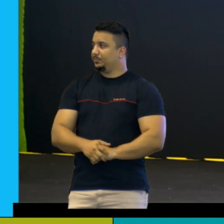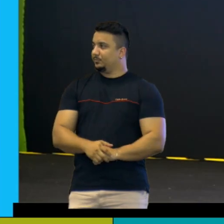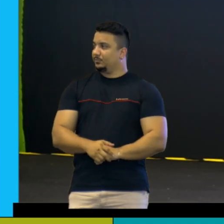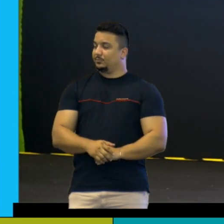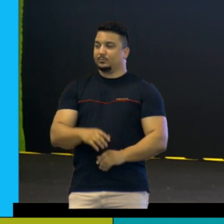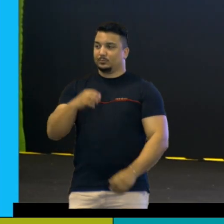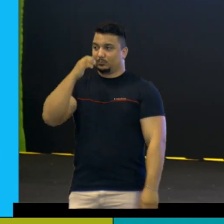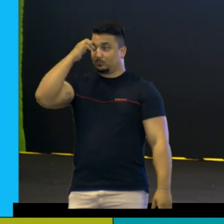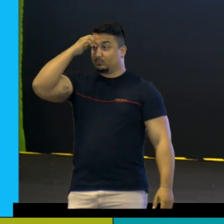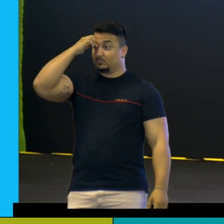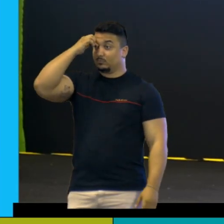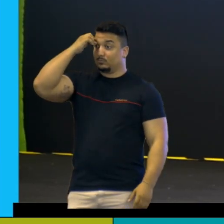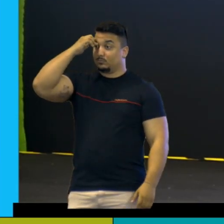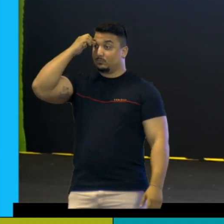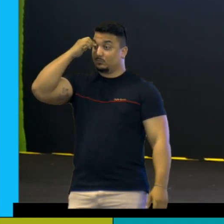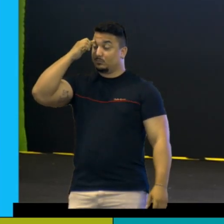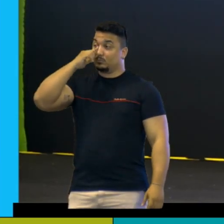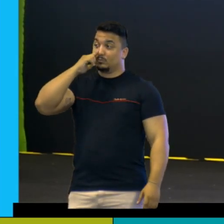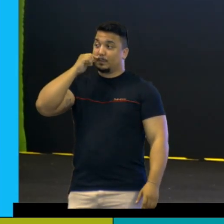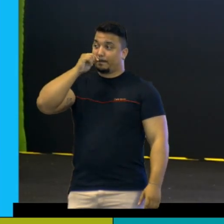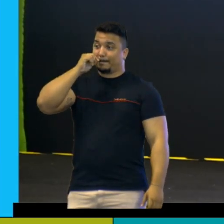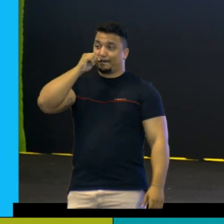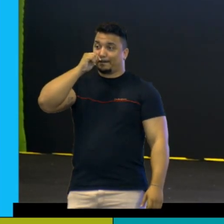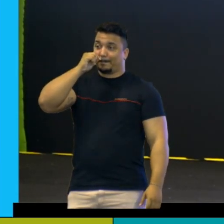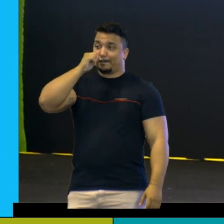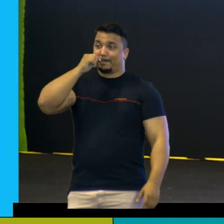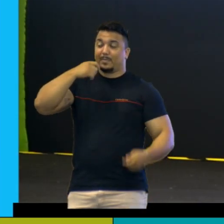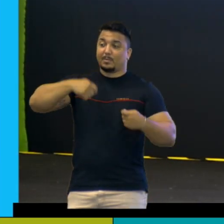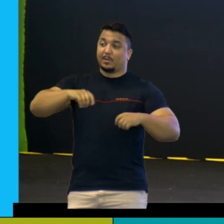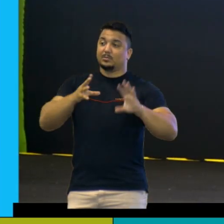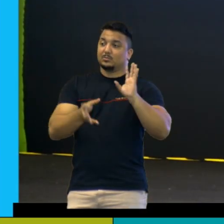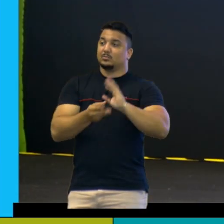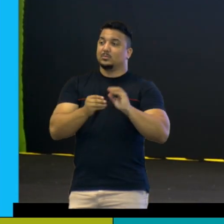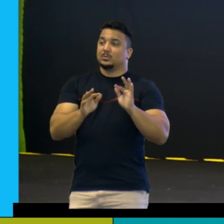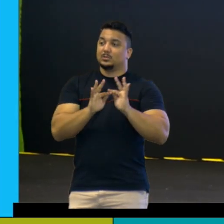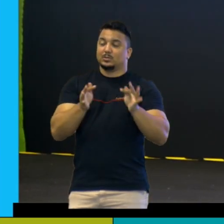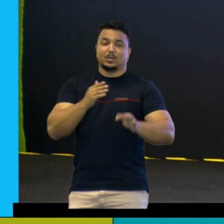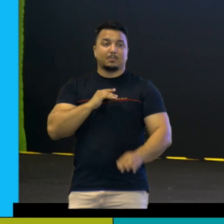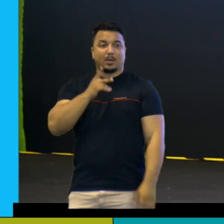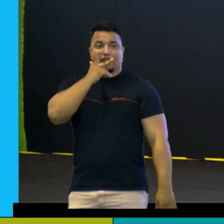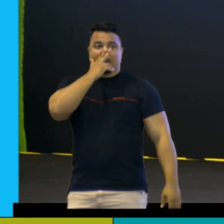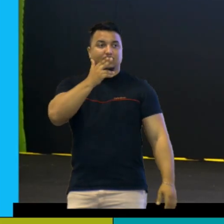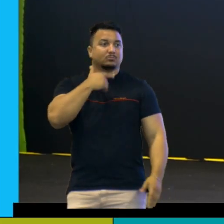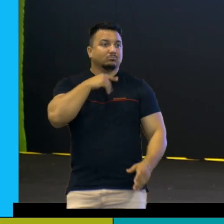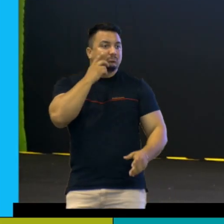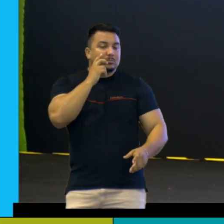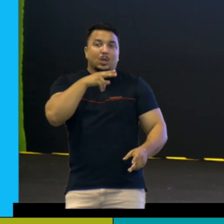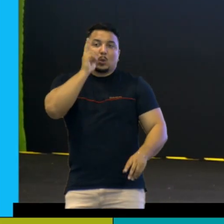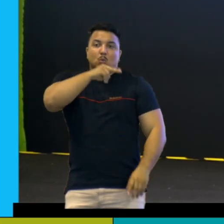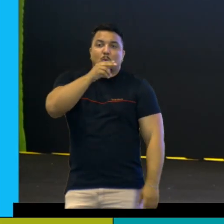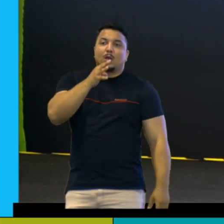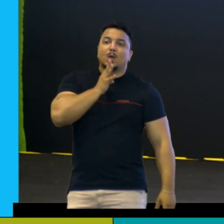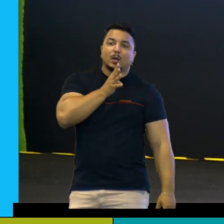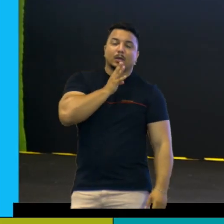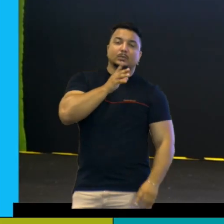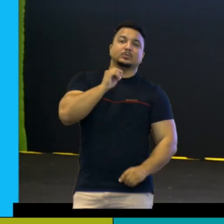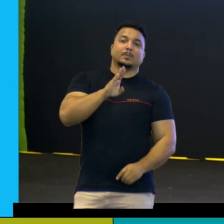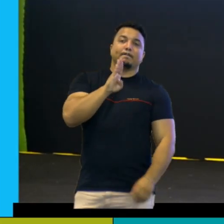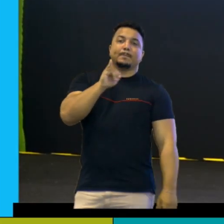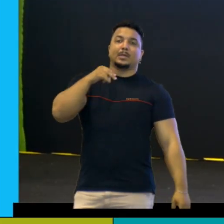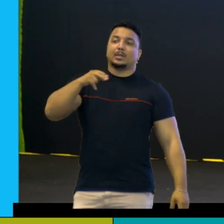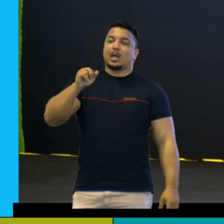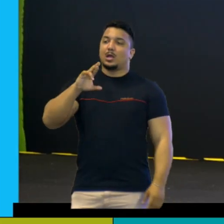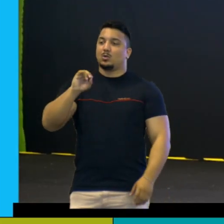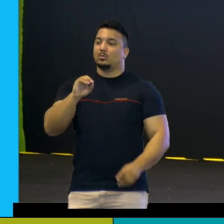Isso tudo ele me disse na questão. Eu só precisei interpretar. Mesmo que eu nunca tivesse ouvido falar em número